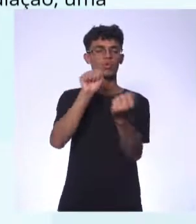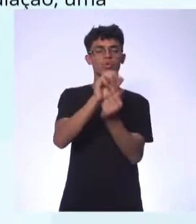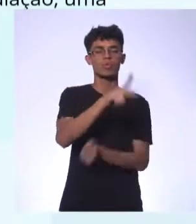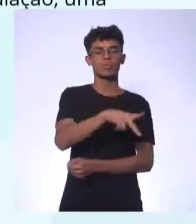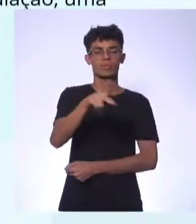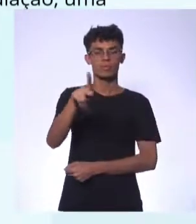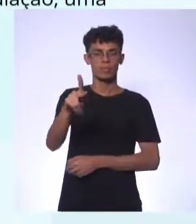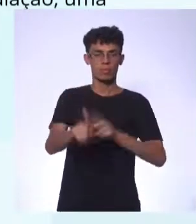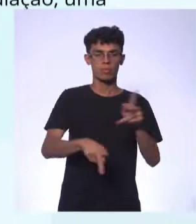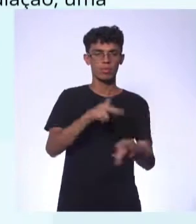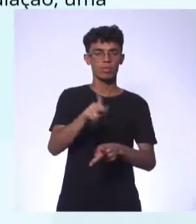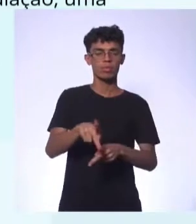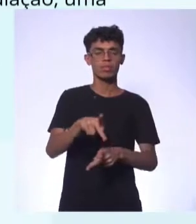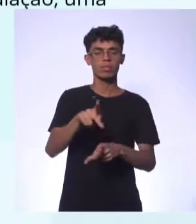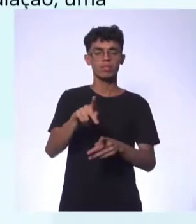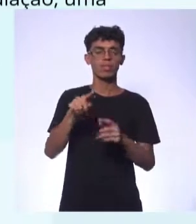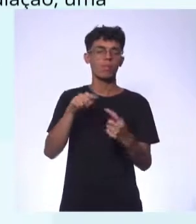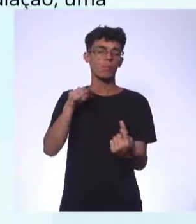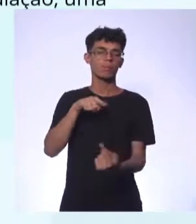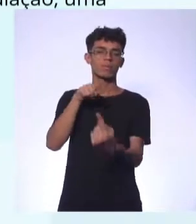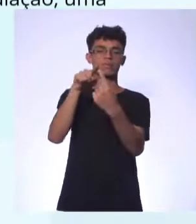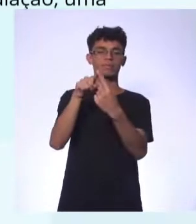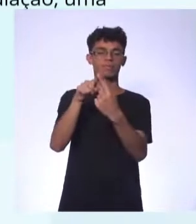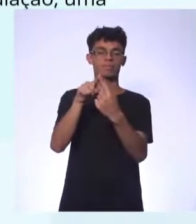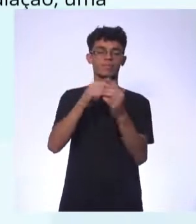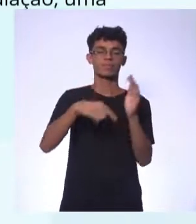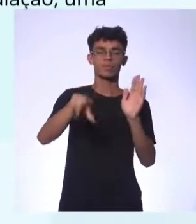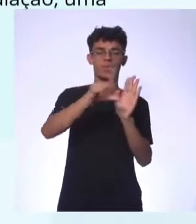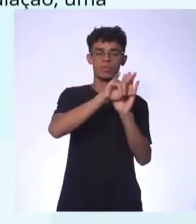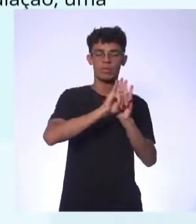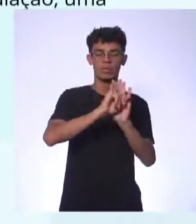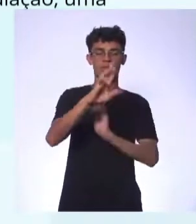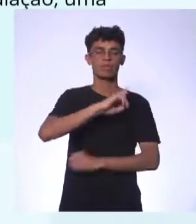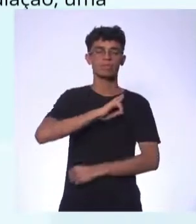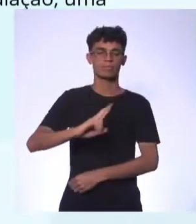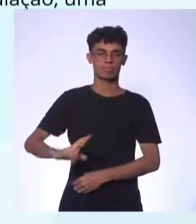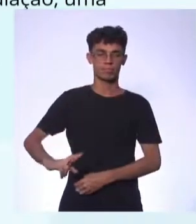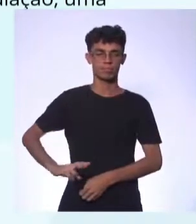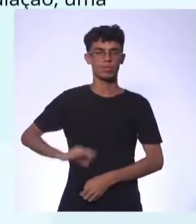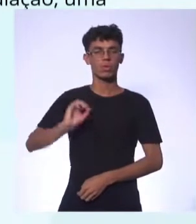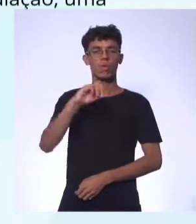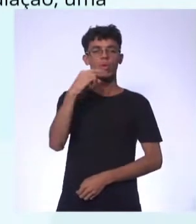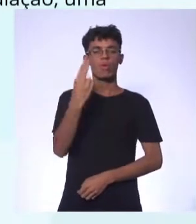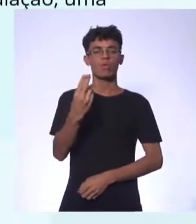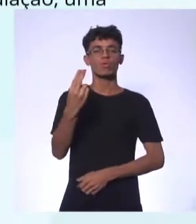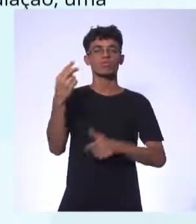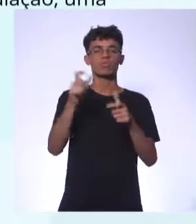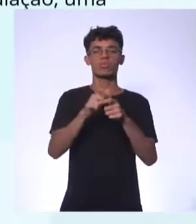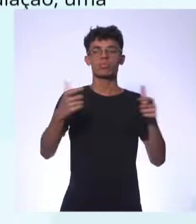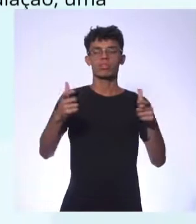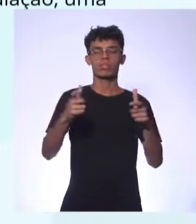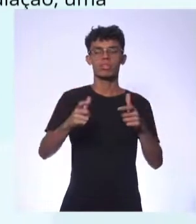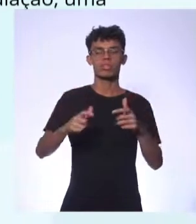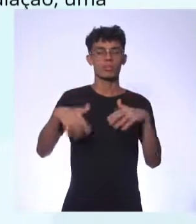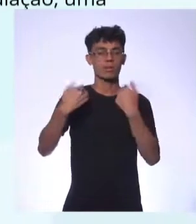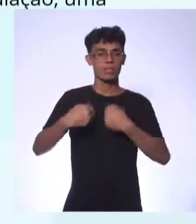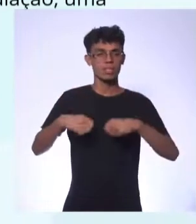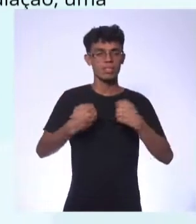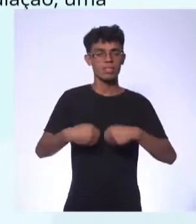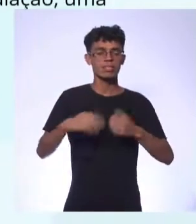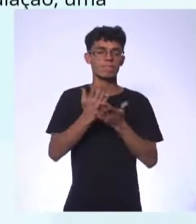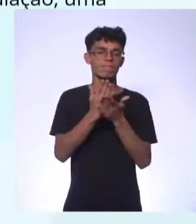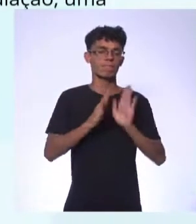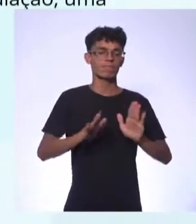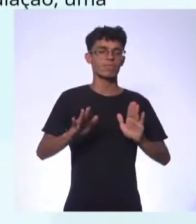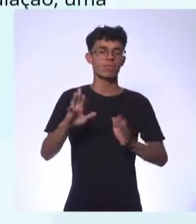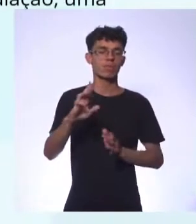uma identificação com o novo regime que se propunha, a República, ou fomentar a ideia de necessidade de ruptura